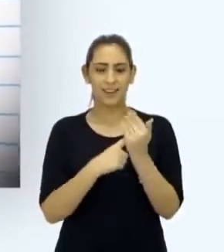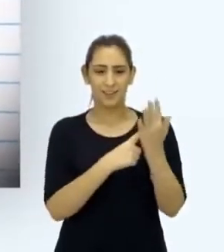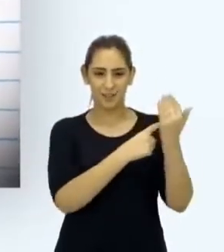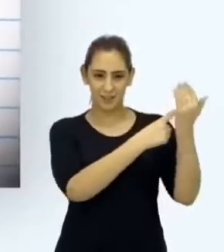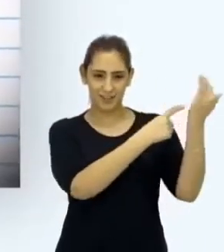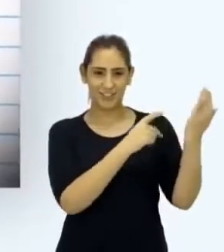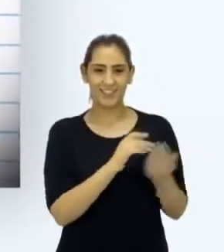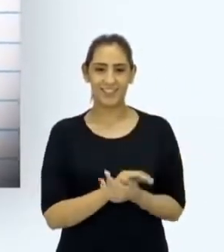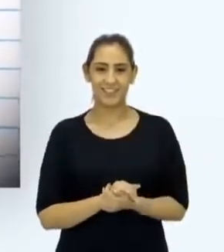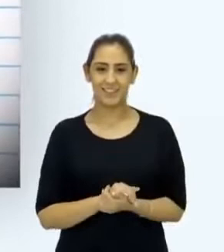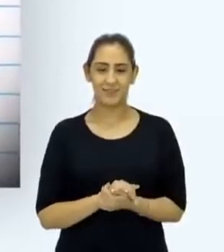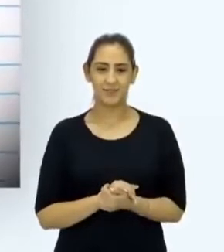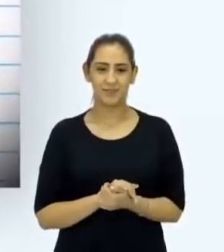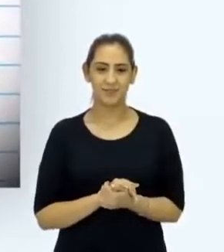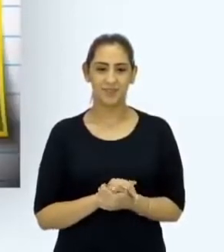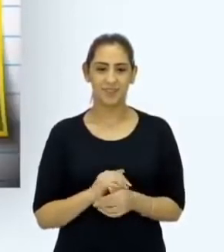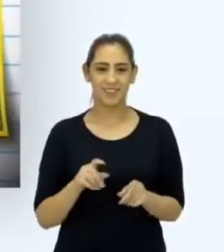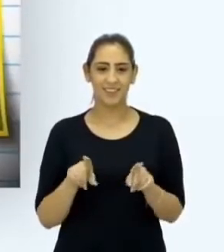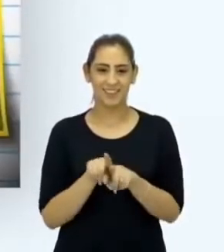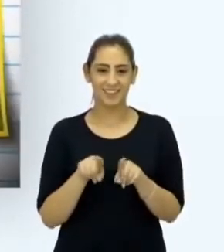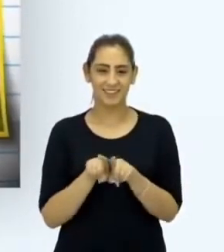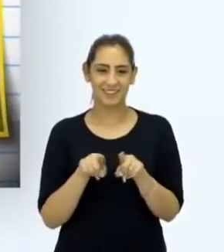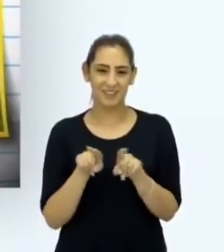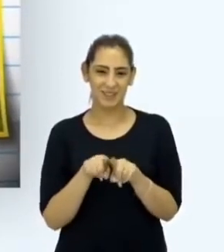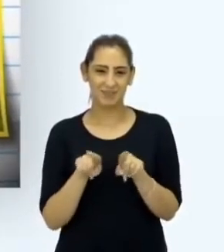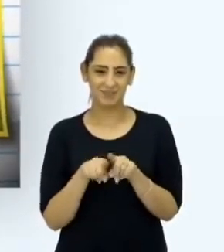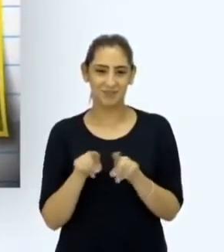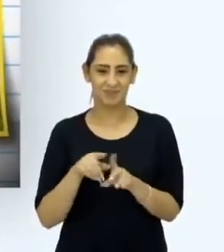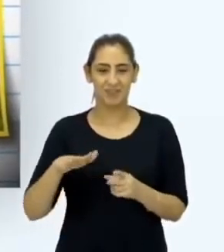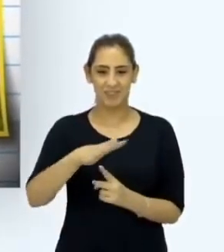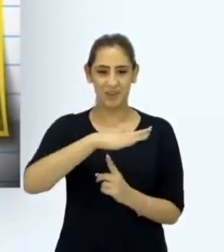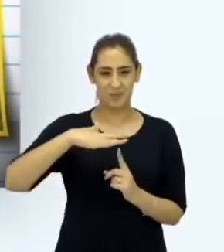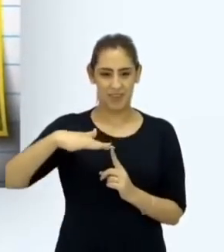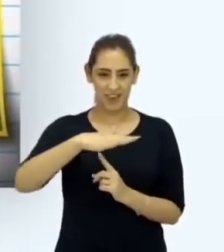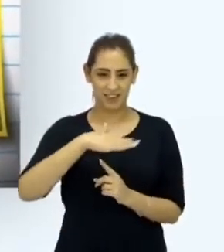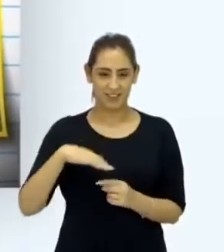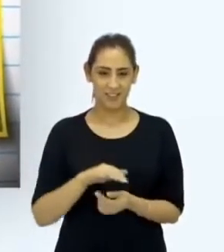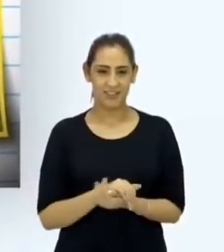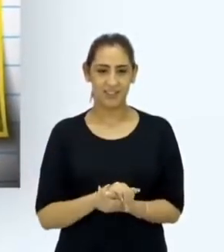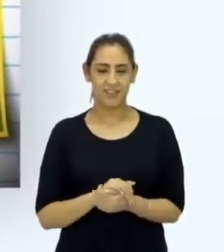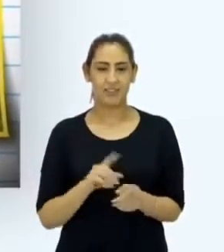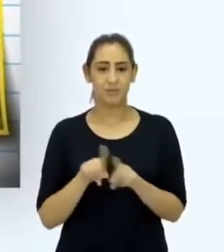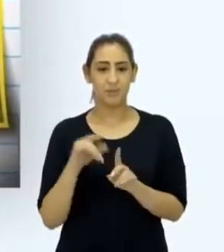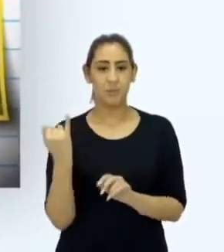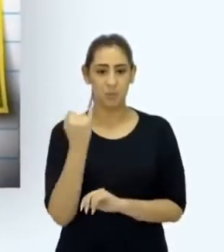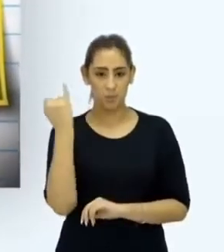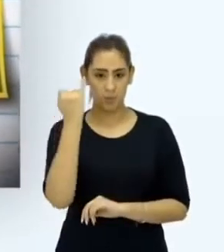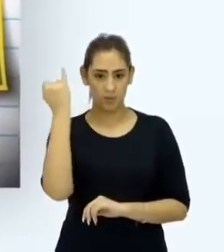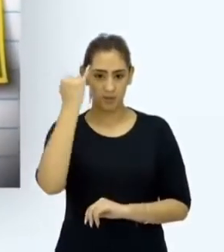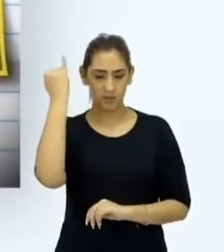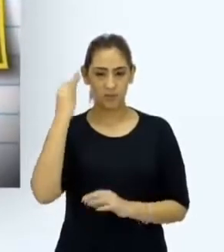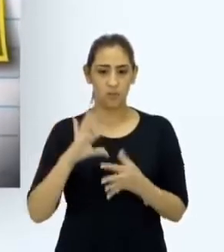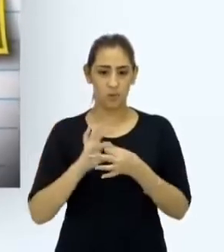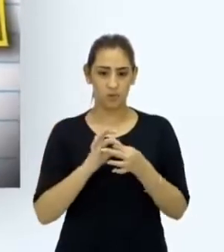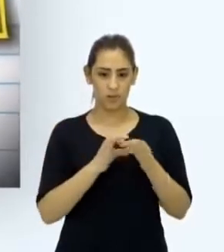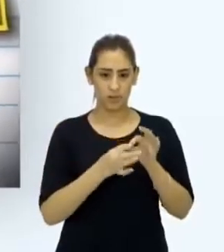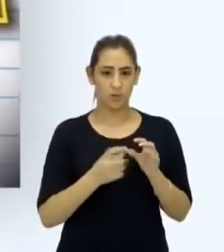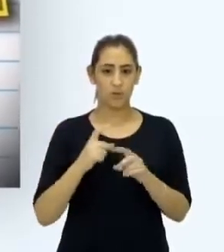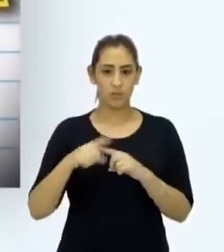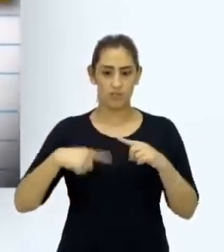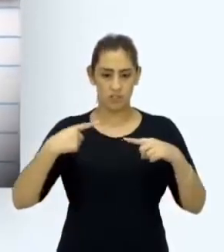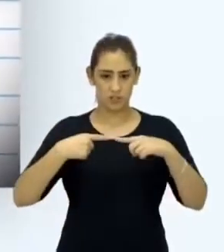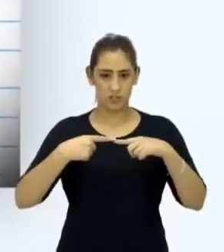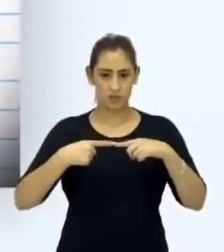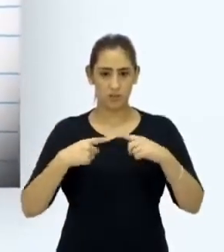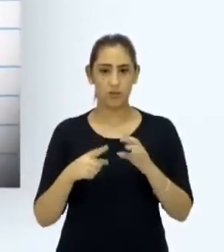de enriquecer a produção de indicadores ambientais. Isto é particularmente importante no contexto dos Objetivos de